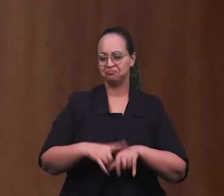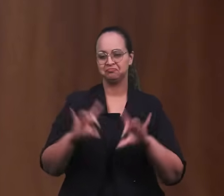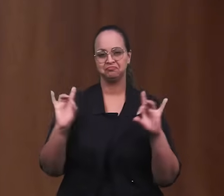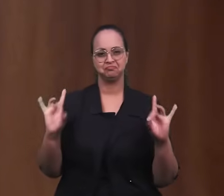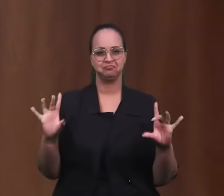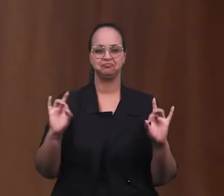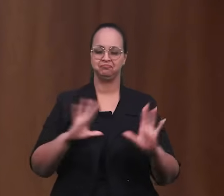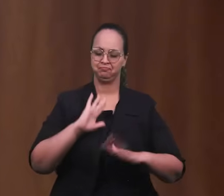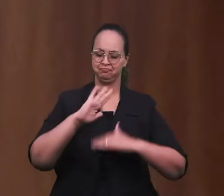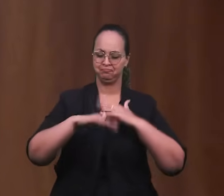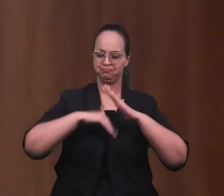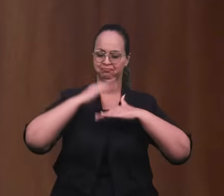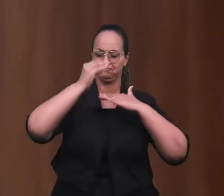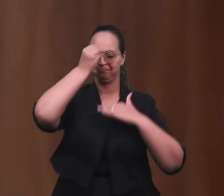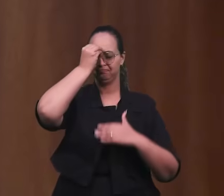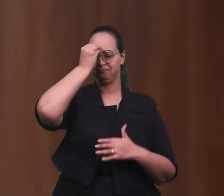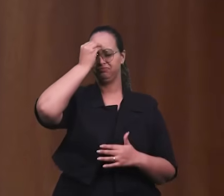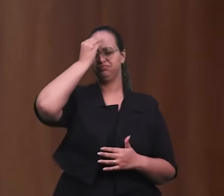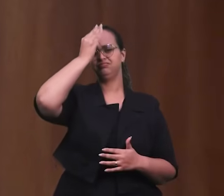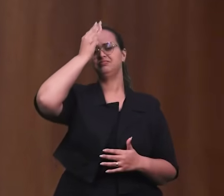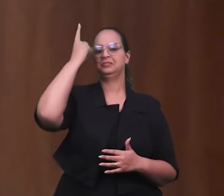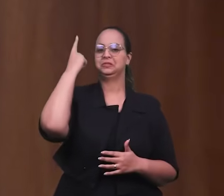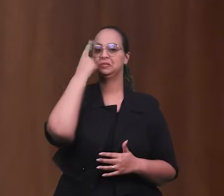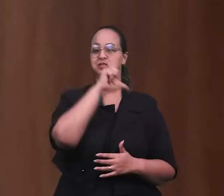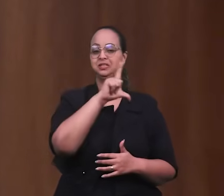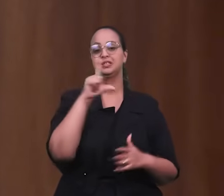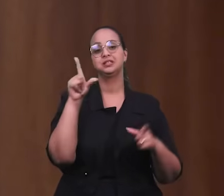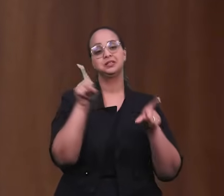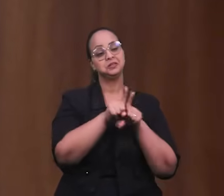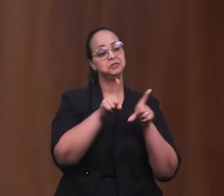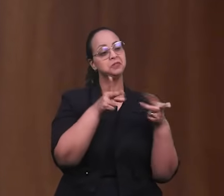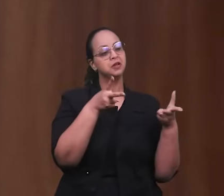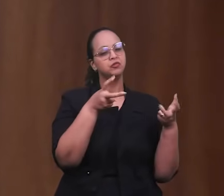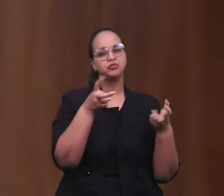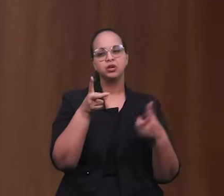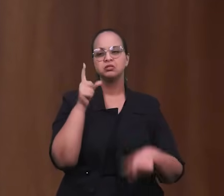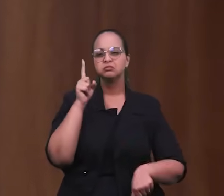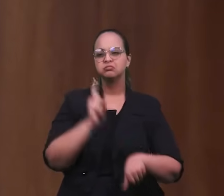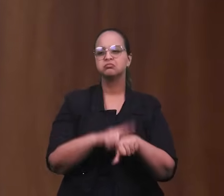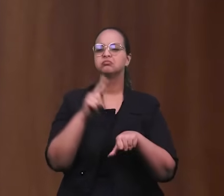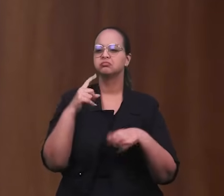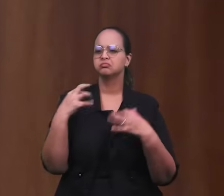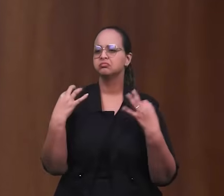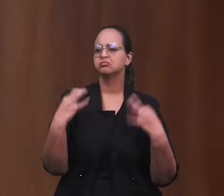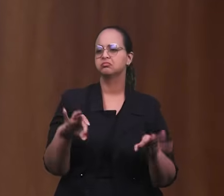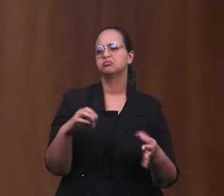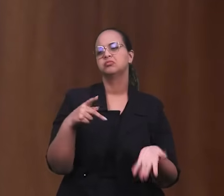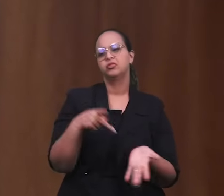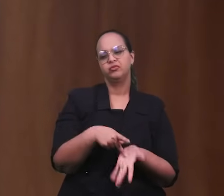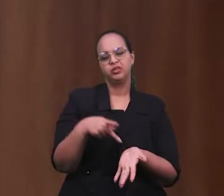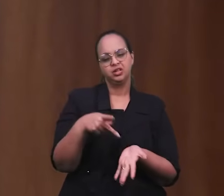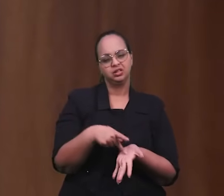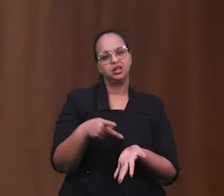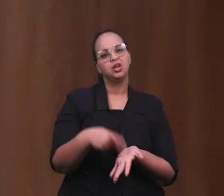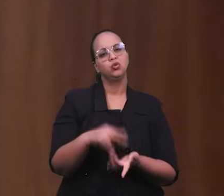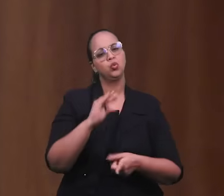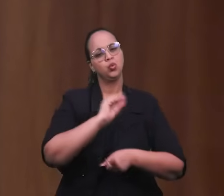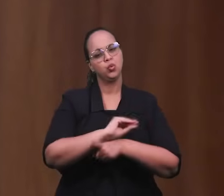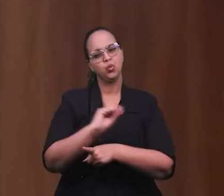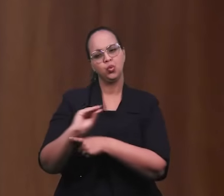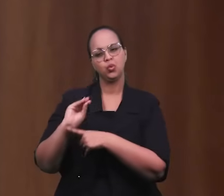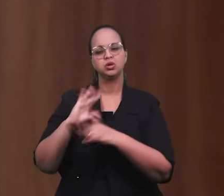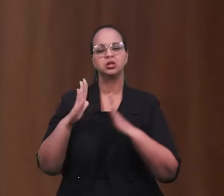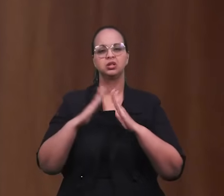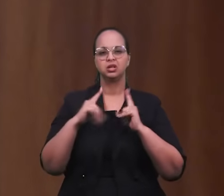especial, onde eu cresci, onde eu pude ver, né, com meus próprios olhos o que é zelar pela casa do